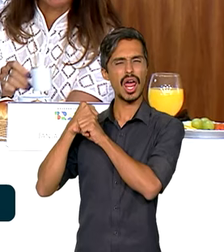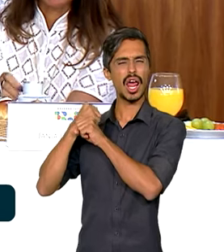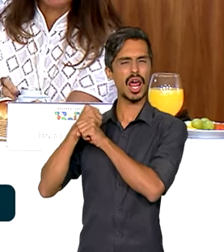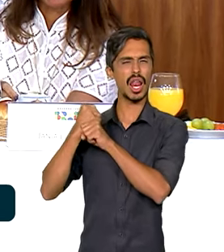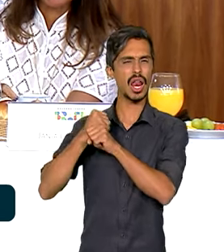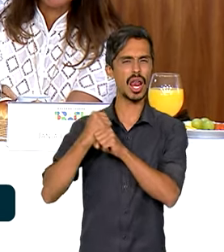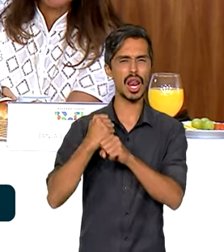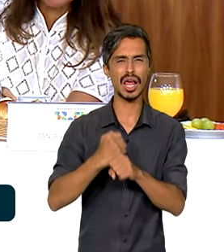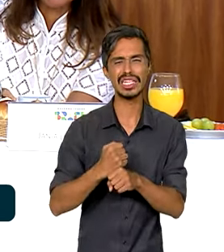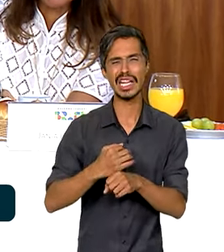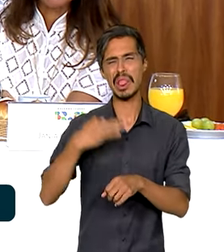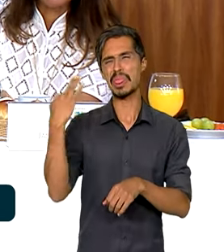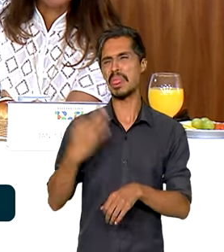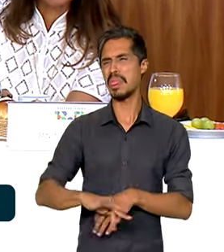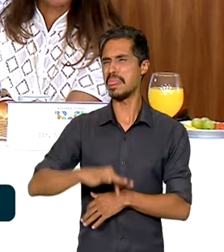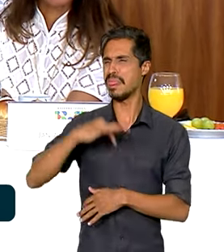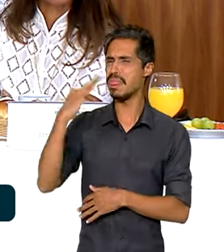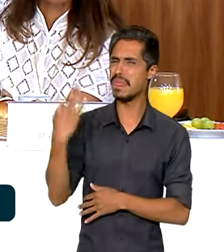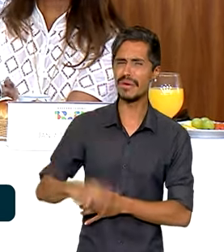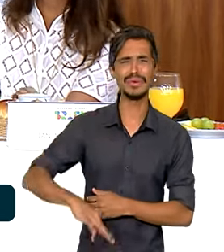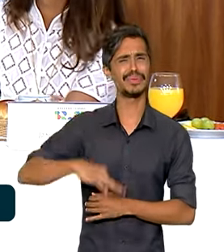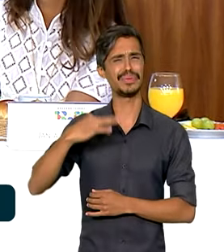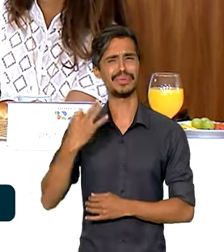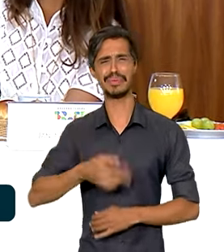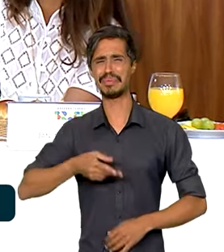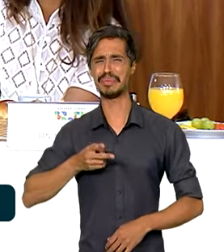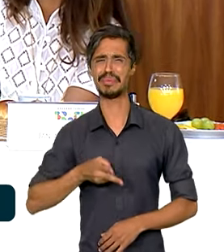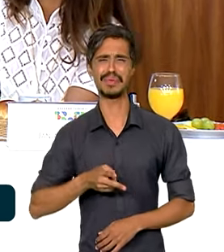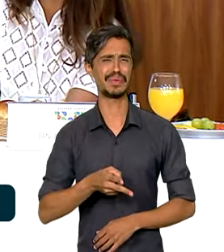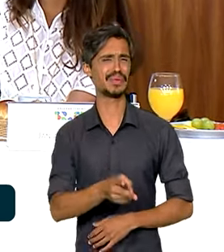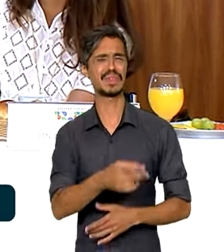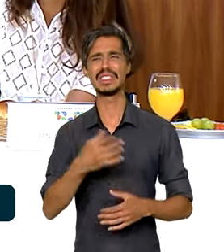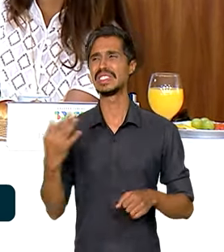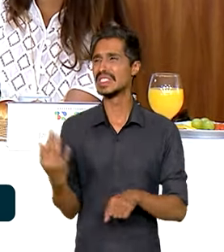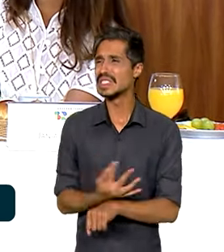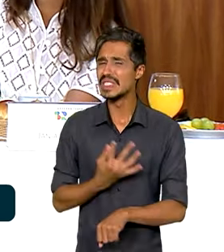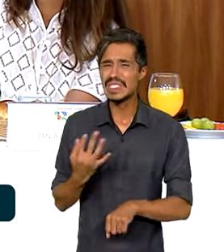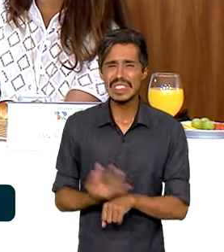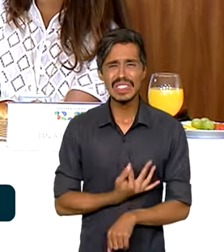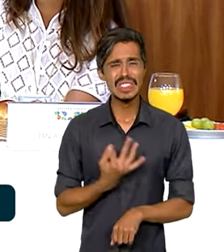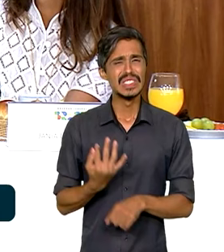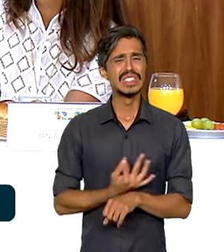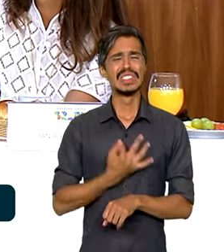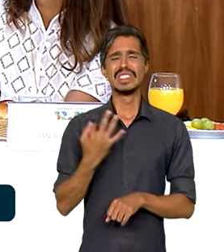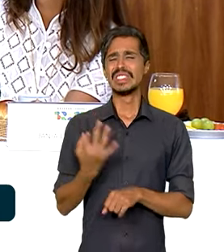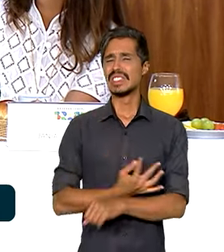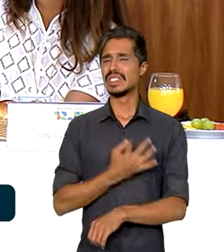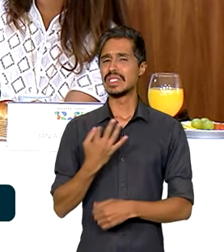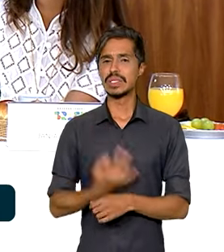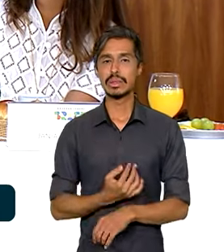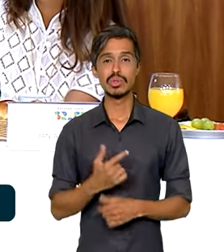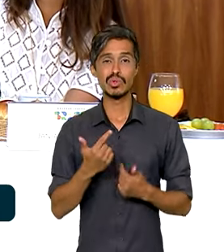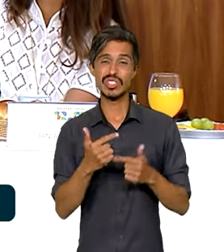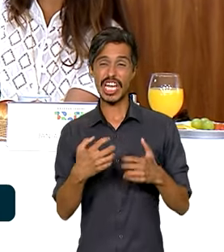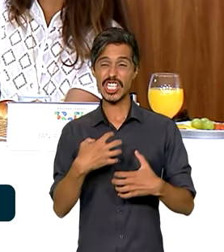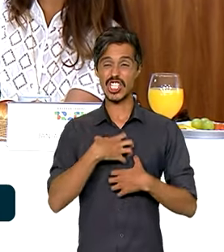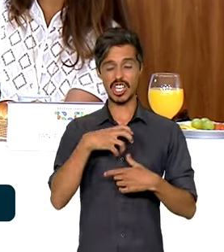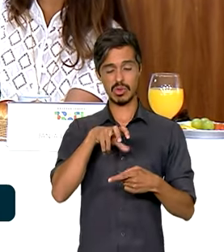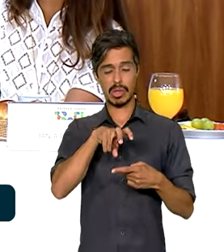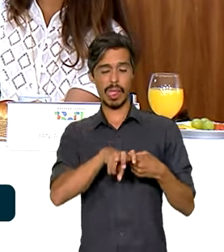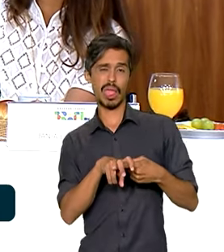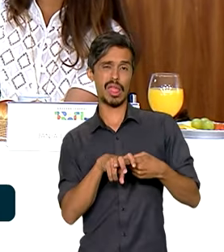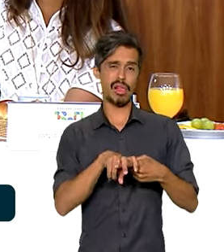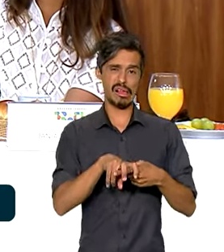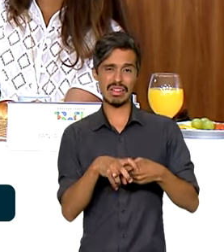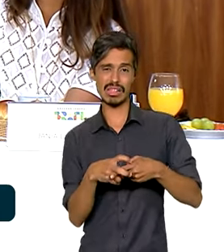com dor intermináveis insuportáveis em que você não tinha posição para sentar